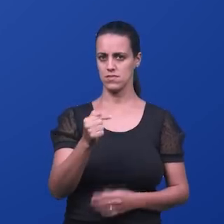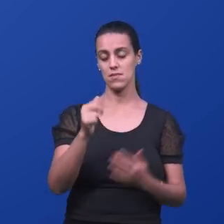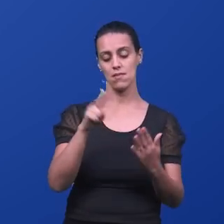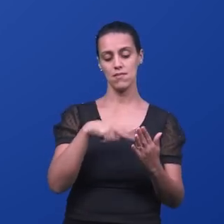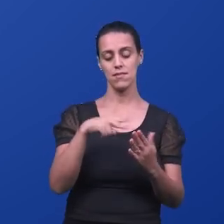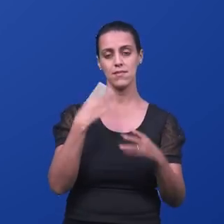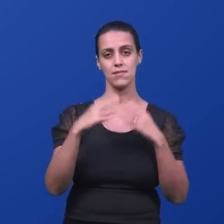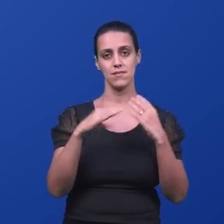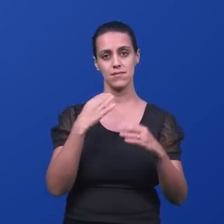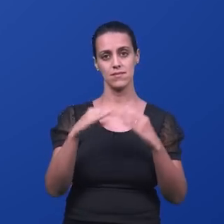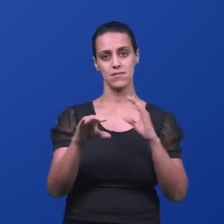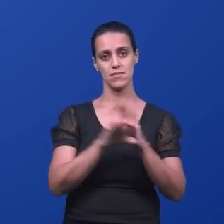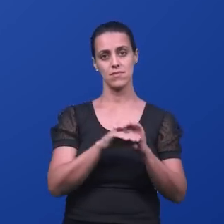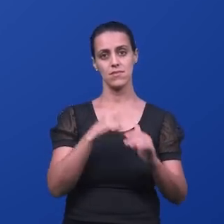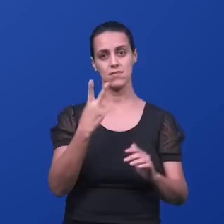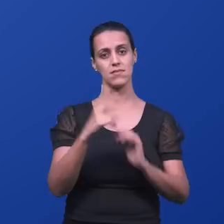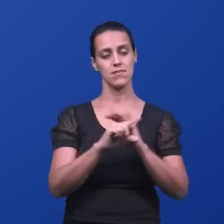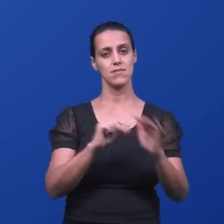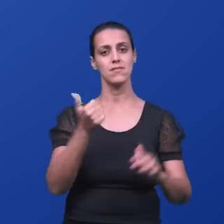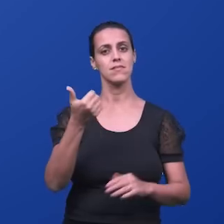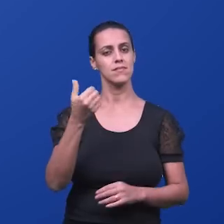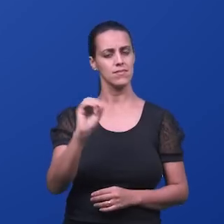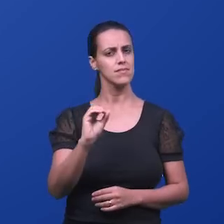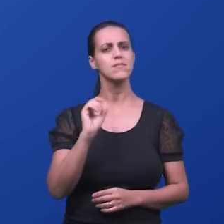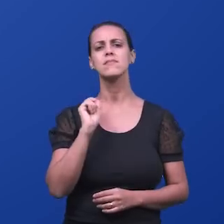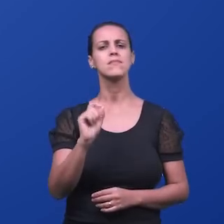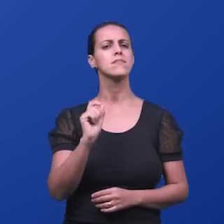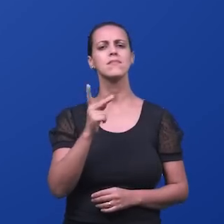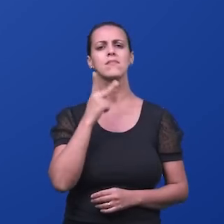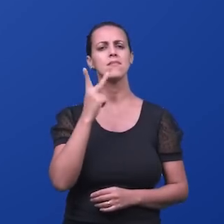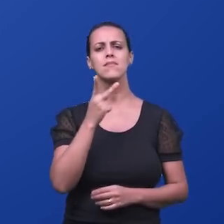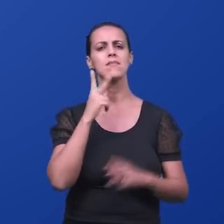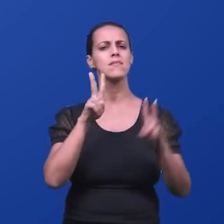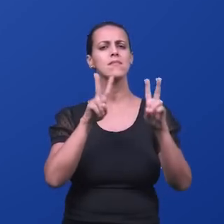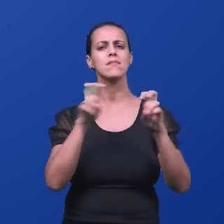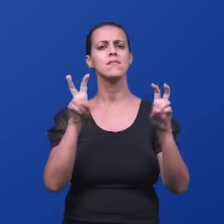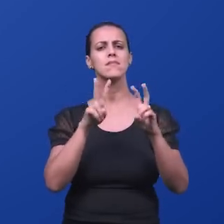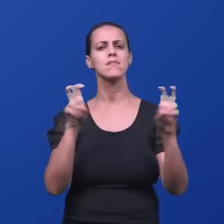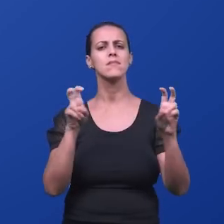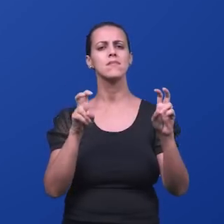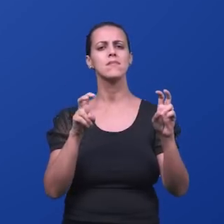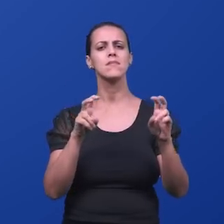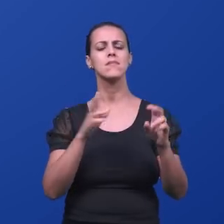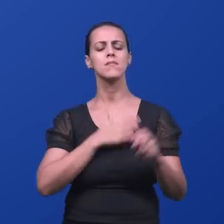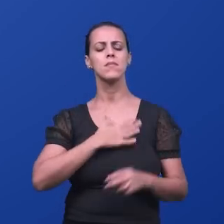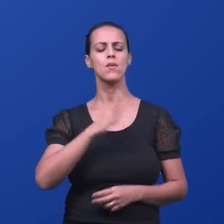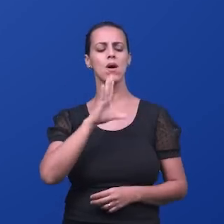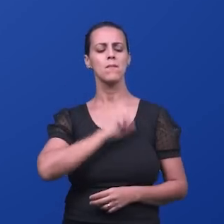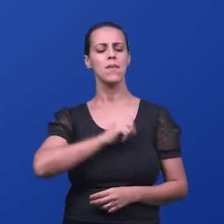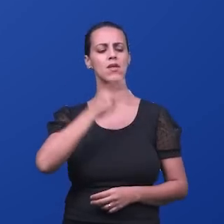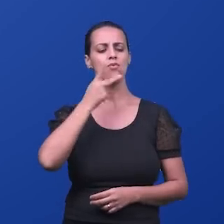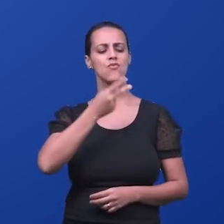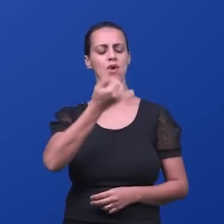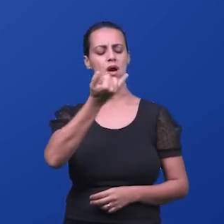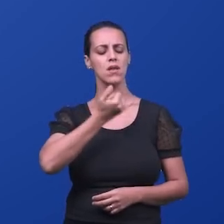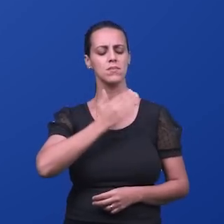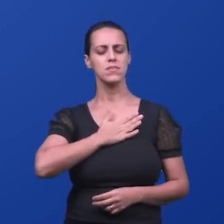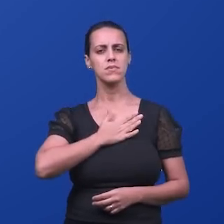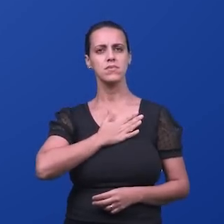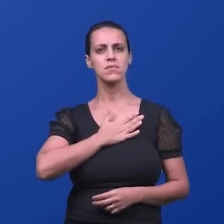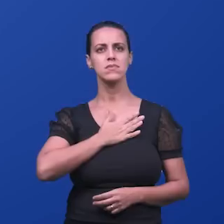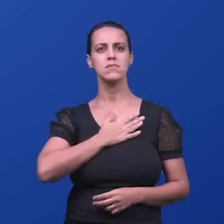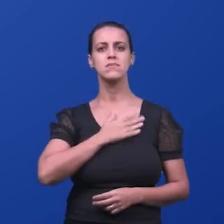Lendo Cantares, capítulo 2, versículo 10, quem está falando nas seguintes expressões? O meu amado fala e me